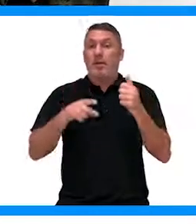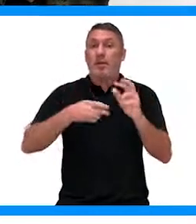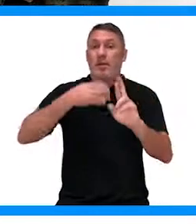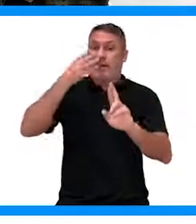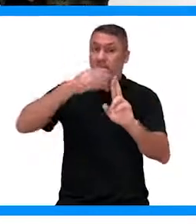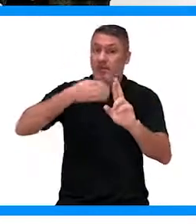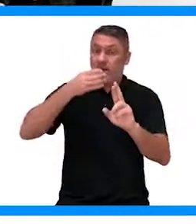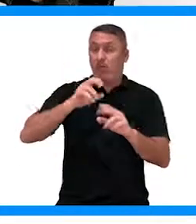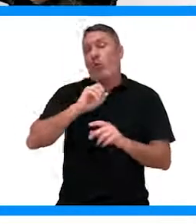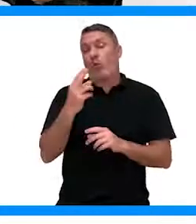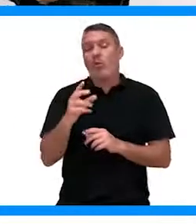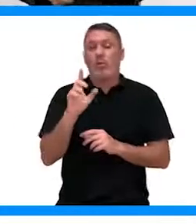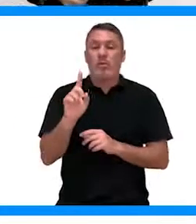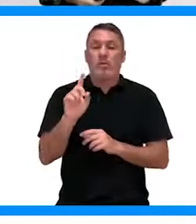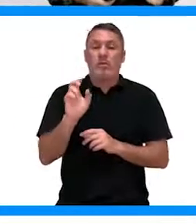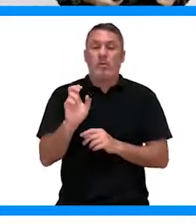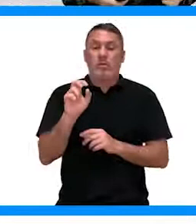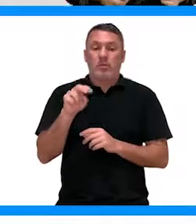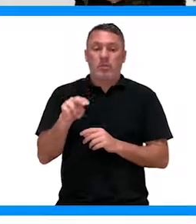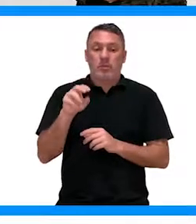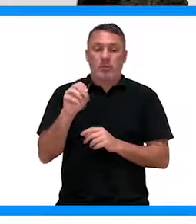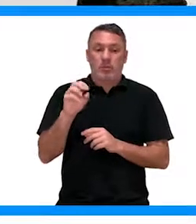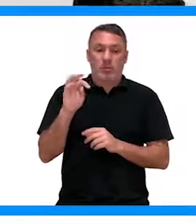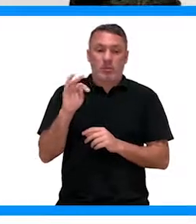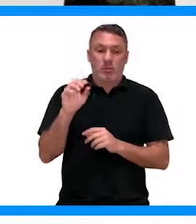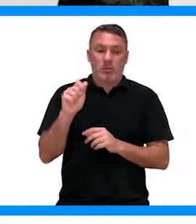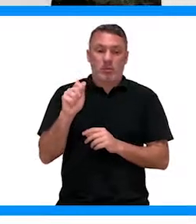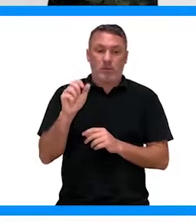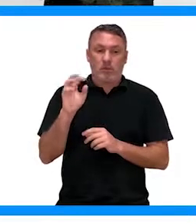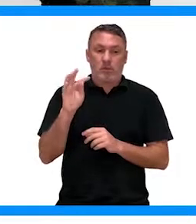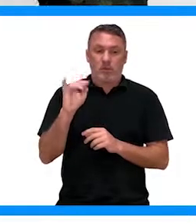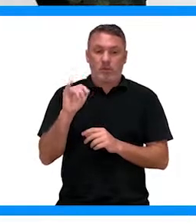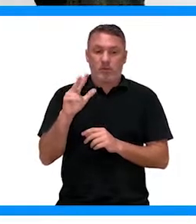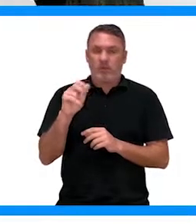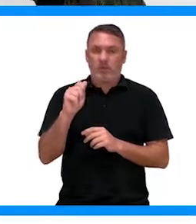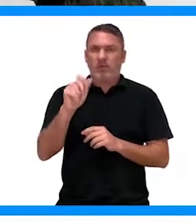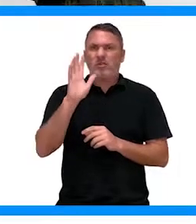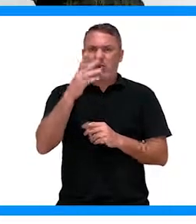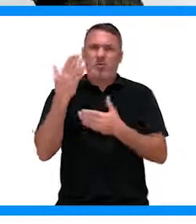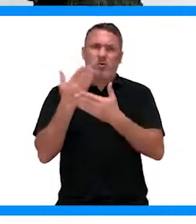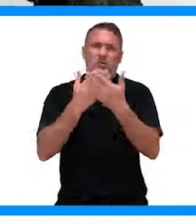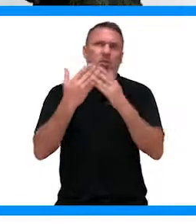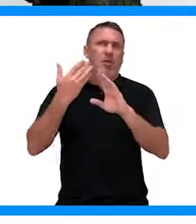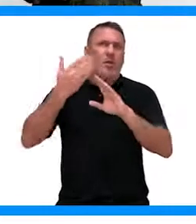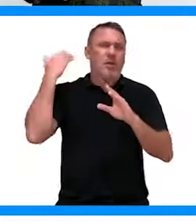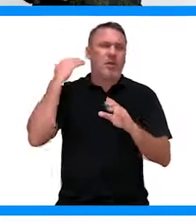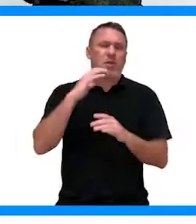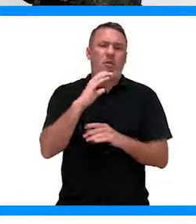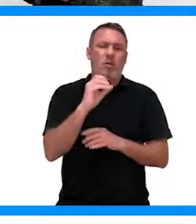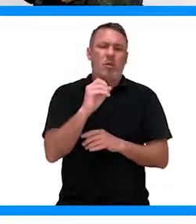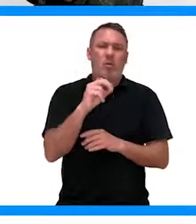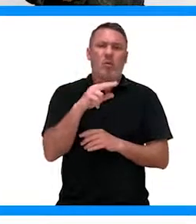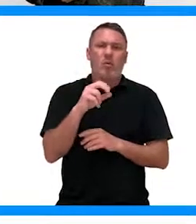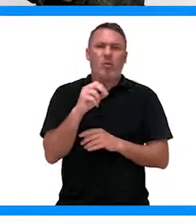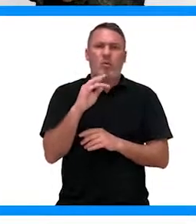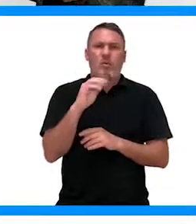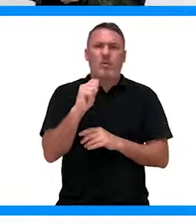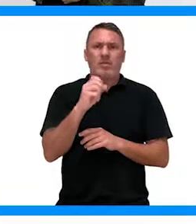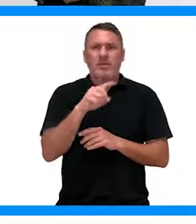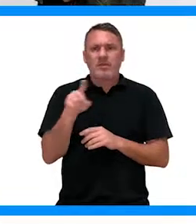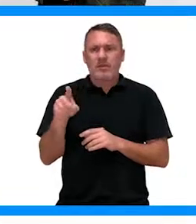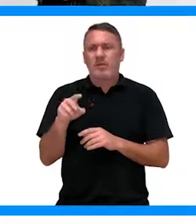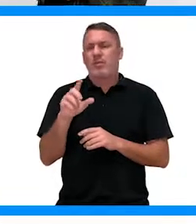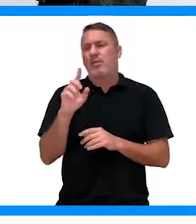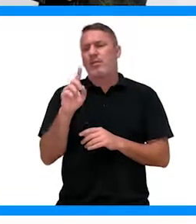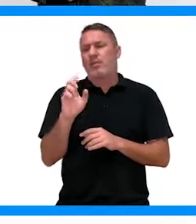função referencial ou denotativa. Se vocês já estudaram função conotativa, a conotação e denotação, vocês